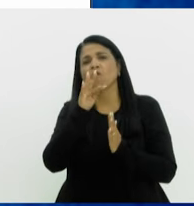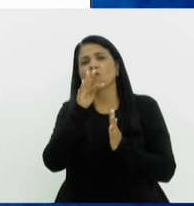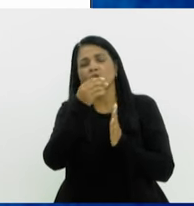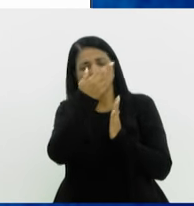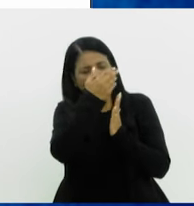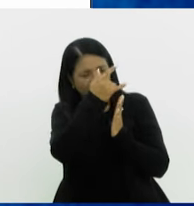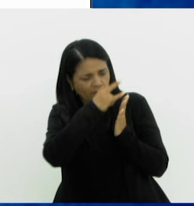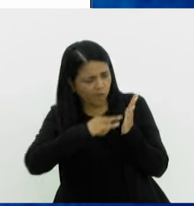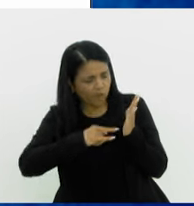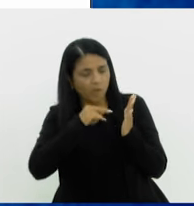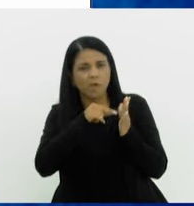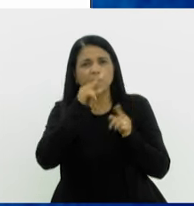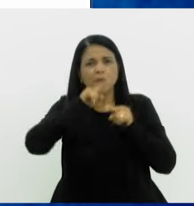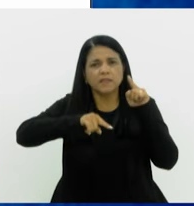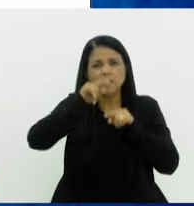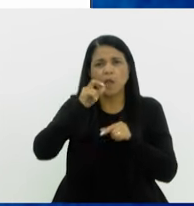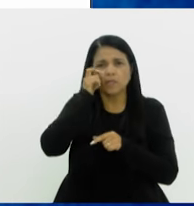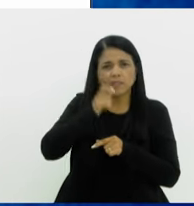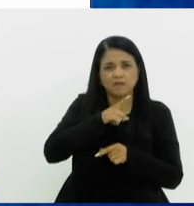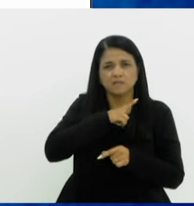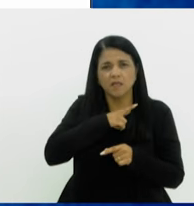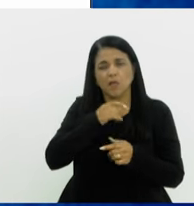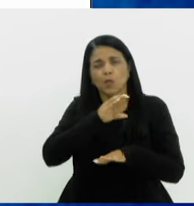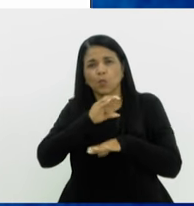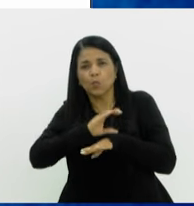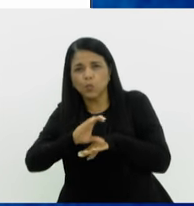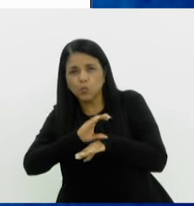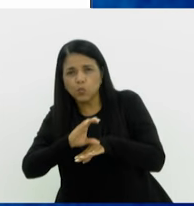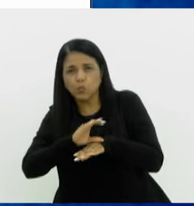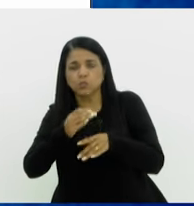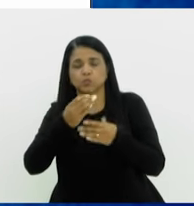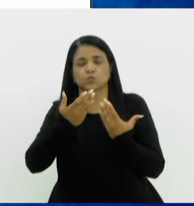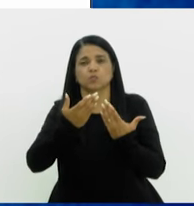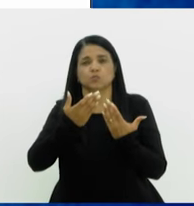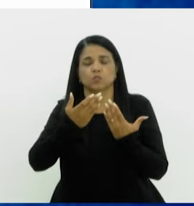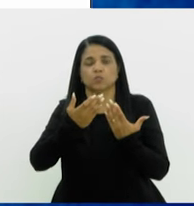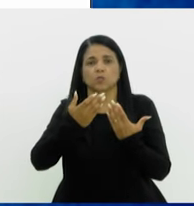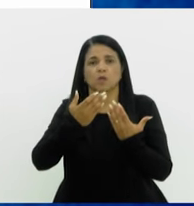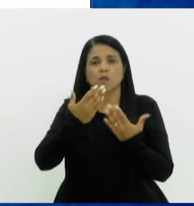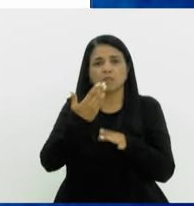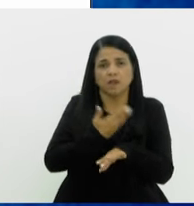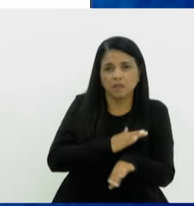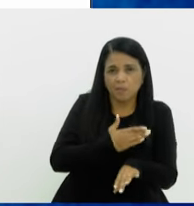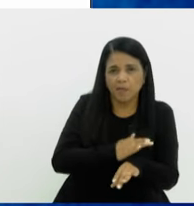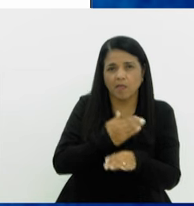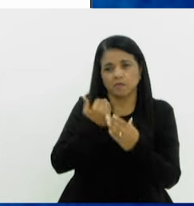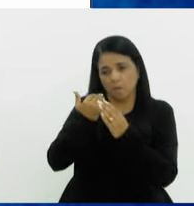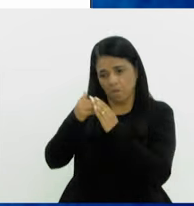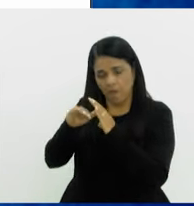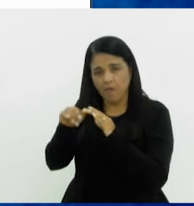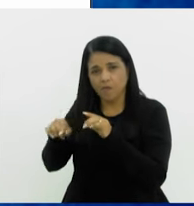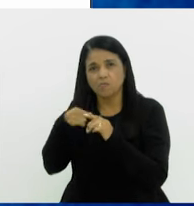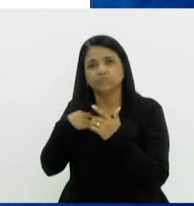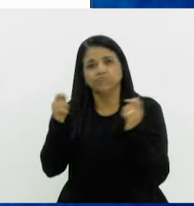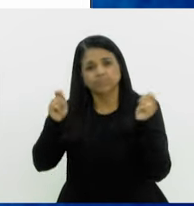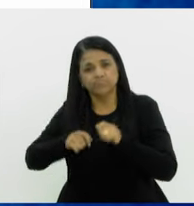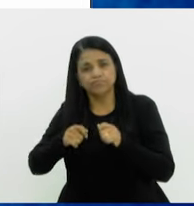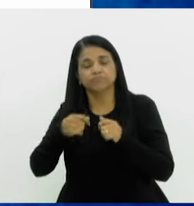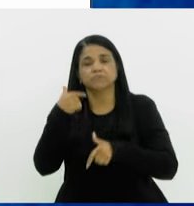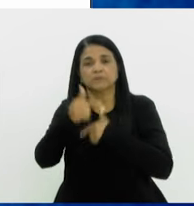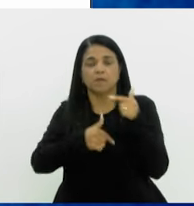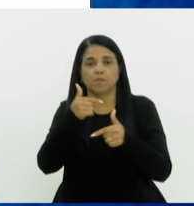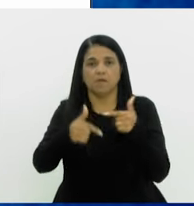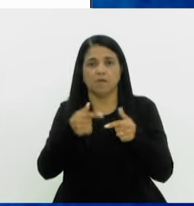materiais é no curso é no treinamento vocês vão receber um e-mail que a gente manda as possibilidades da gente trabalhar